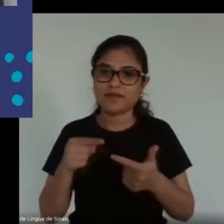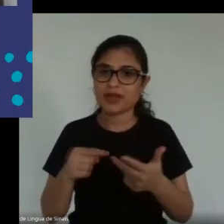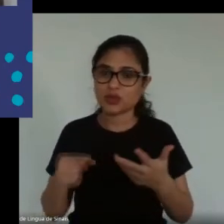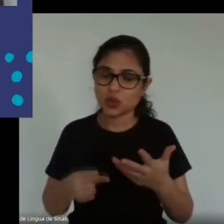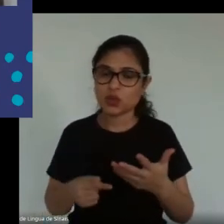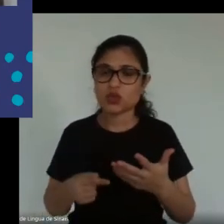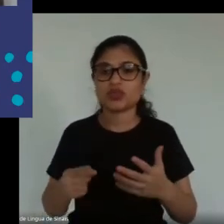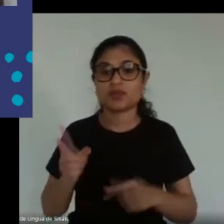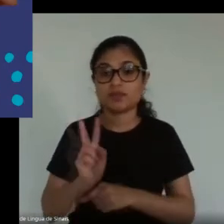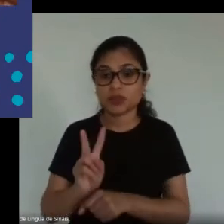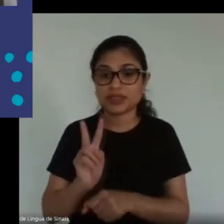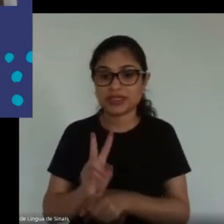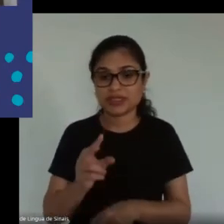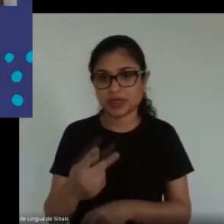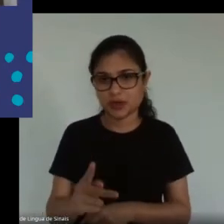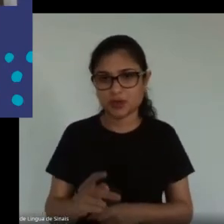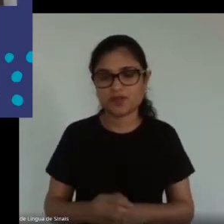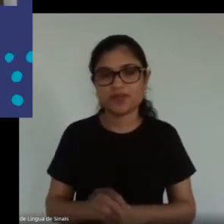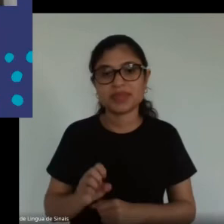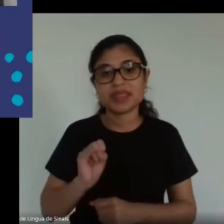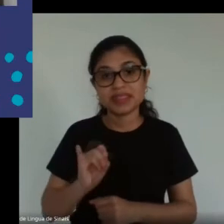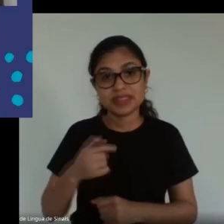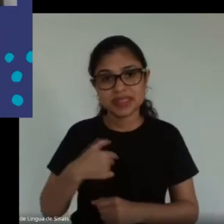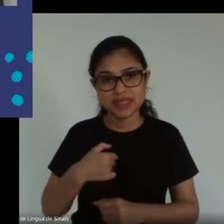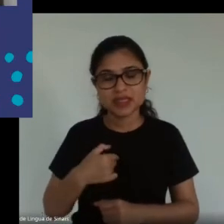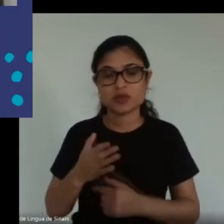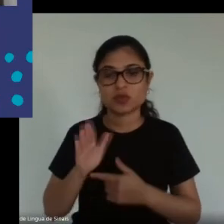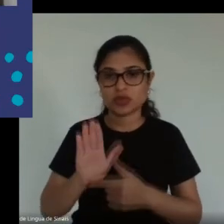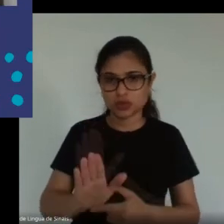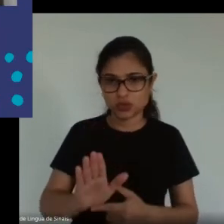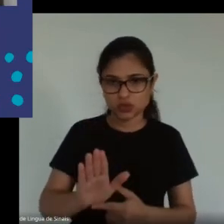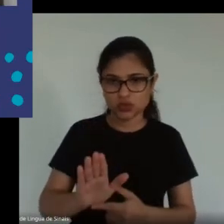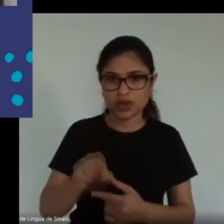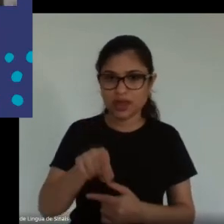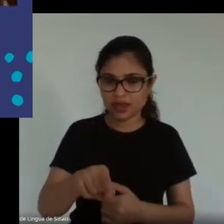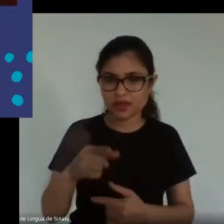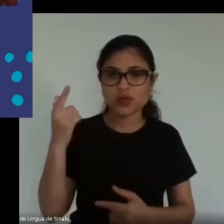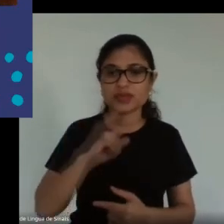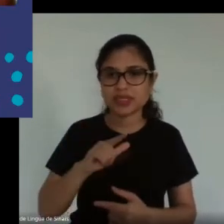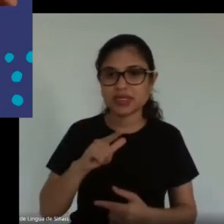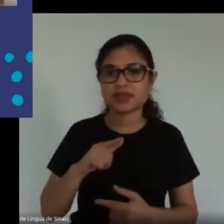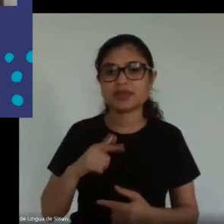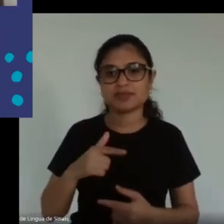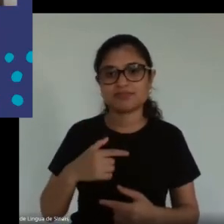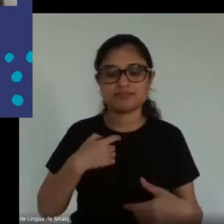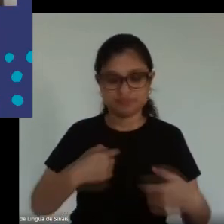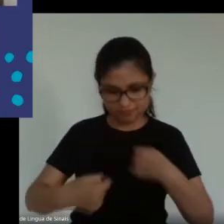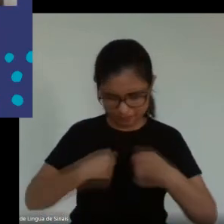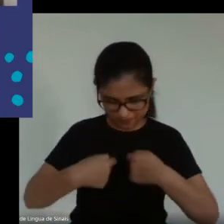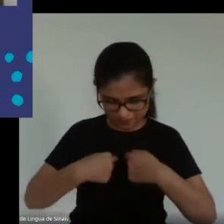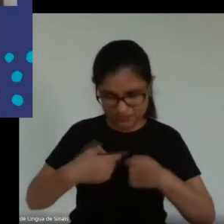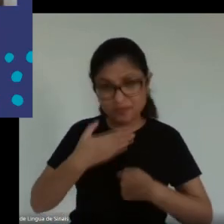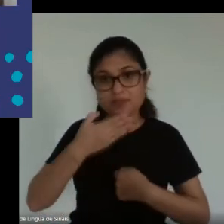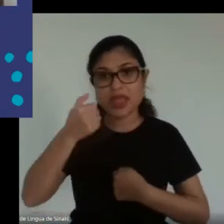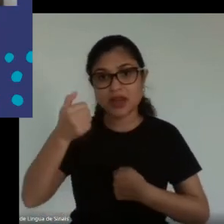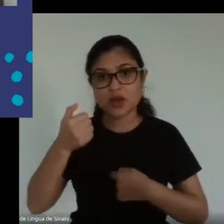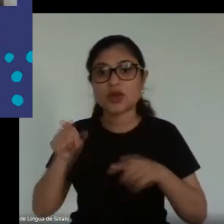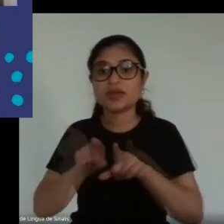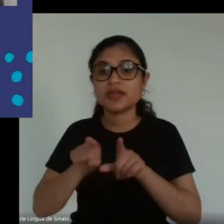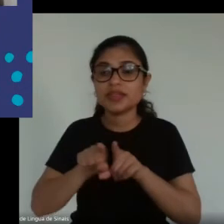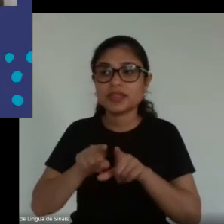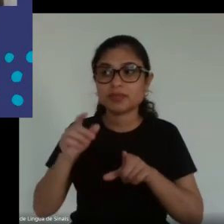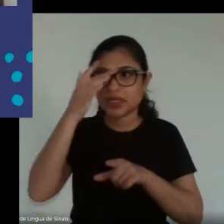elas, eu vou fazer com que elas lidam melhor consigo mesmo, que elas possam lidar com os outros e que elas